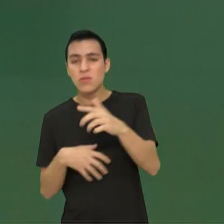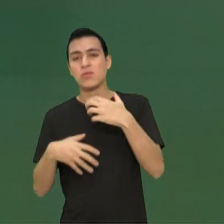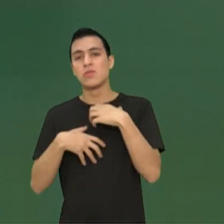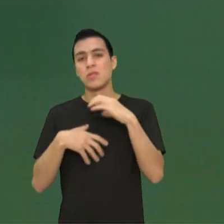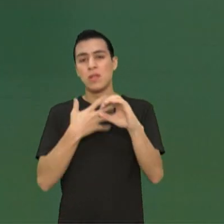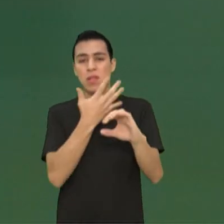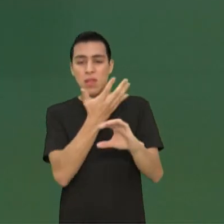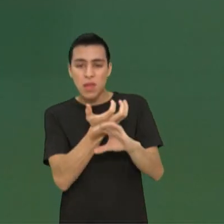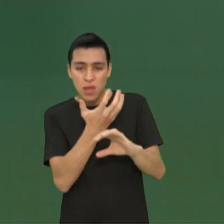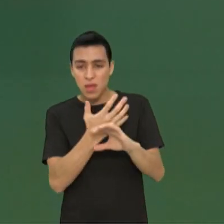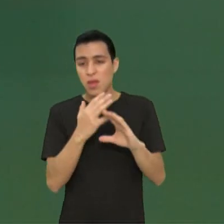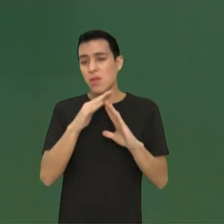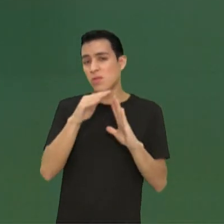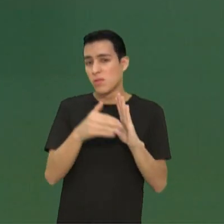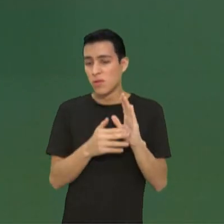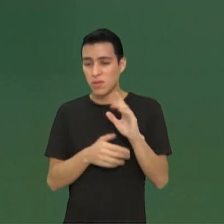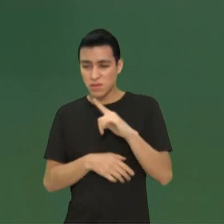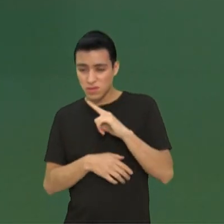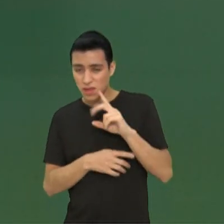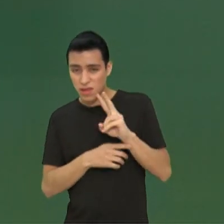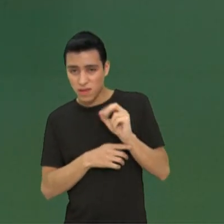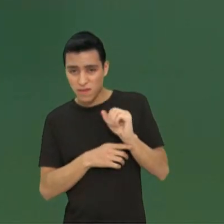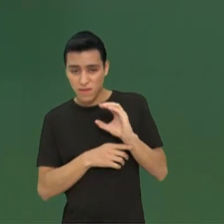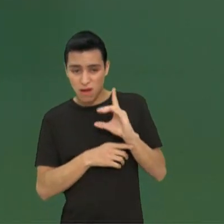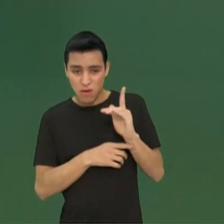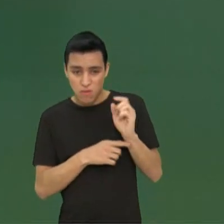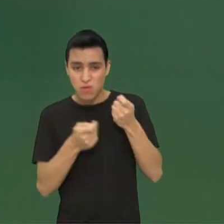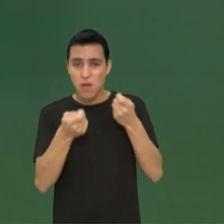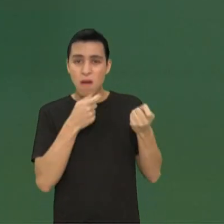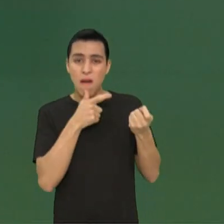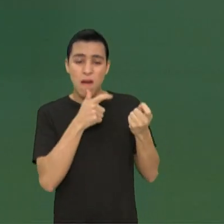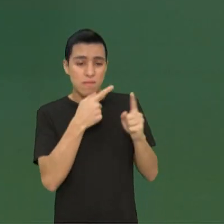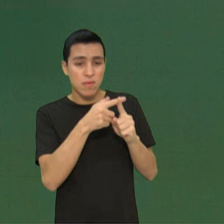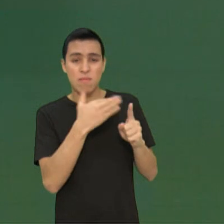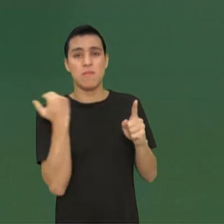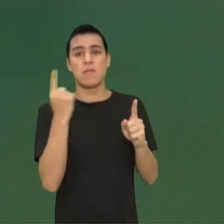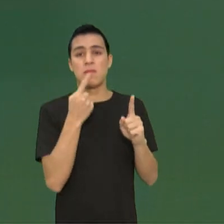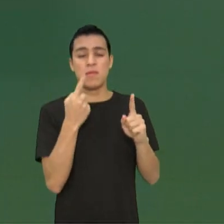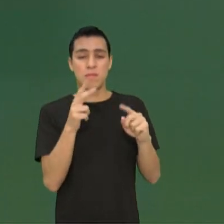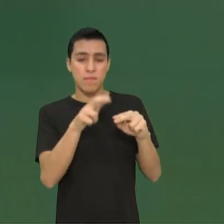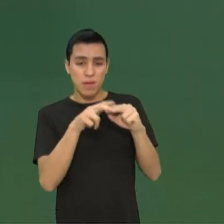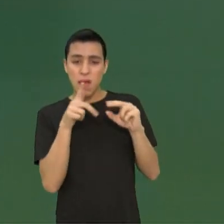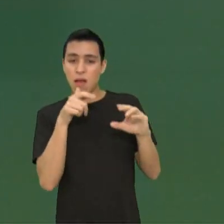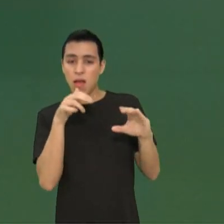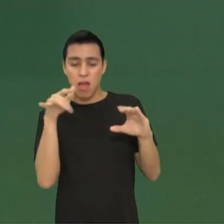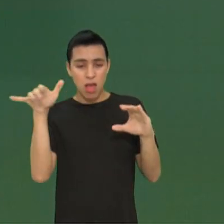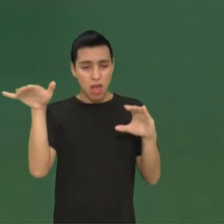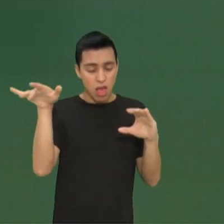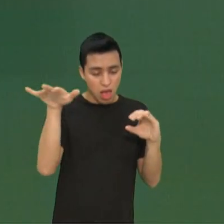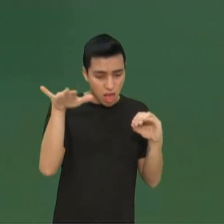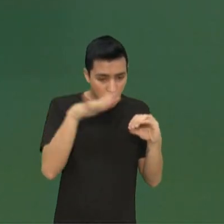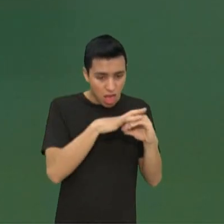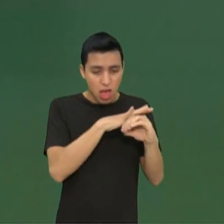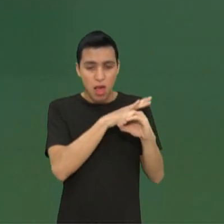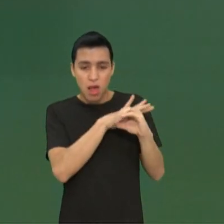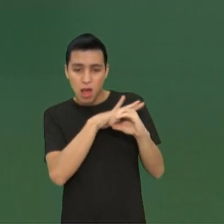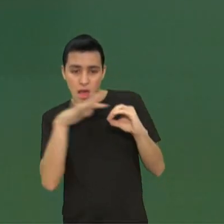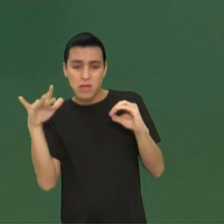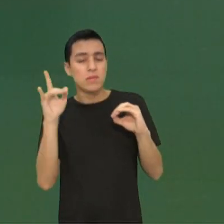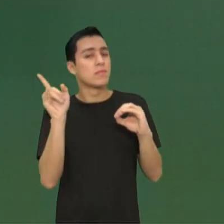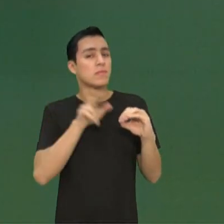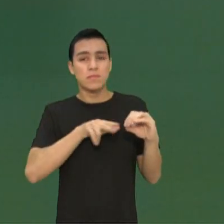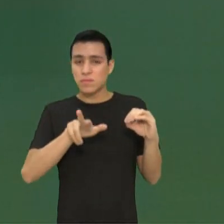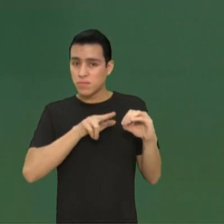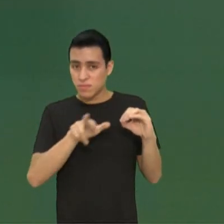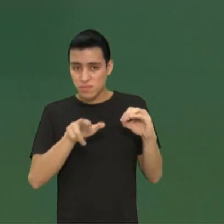os vacúolos para controlar a quantidade de água, para não morrer porque a água entrou por osmose ou saiu totalmente por osmose?